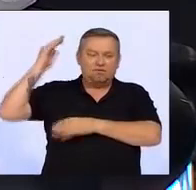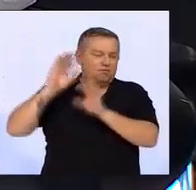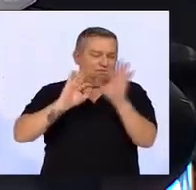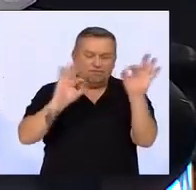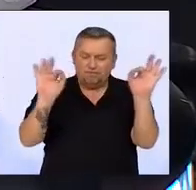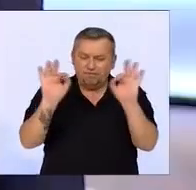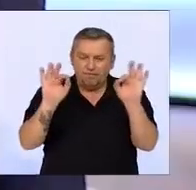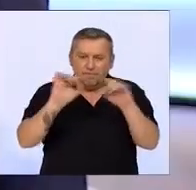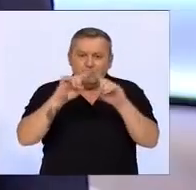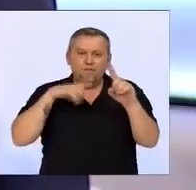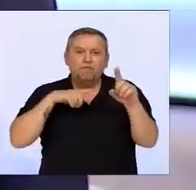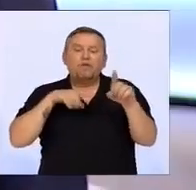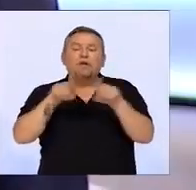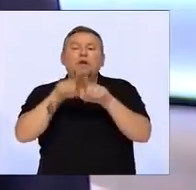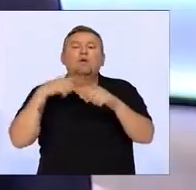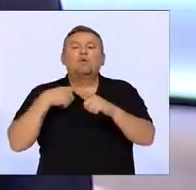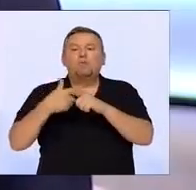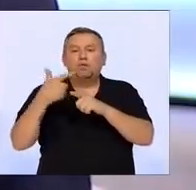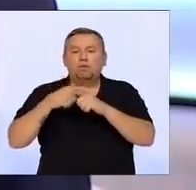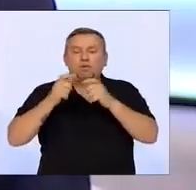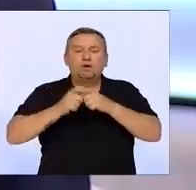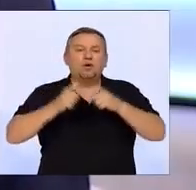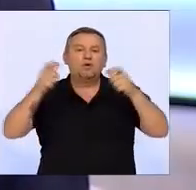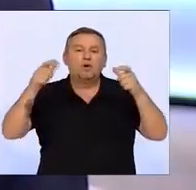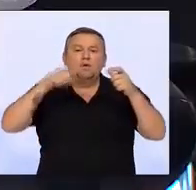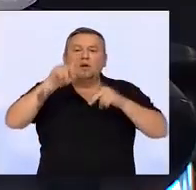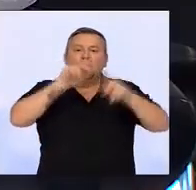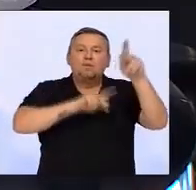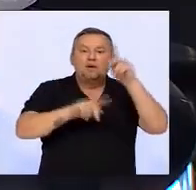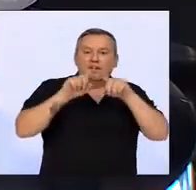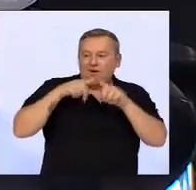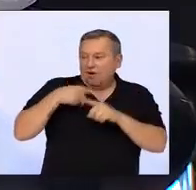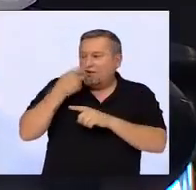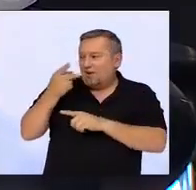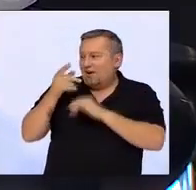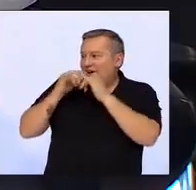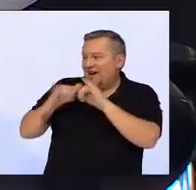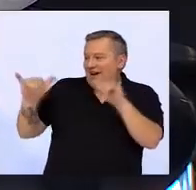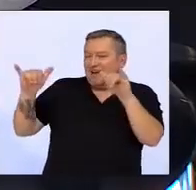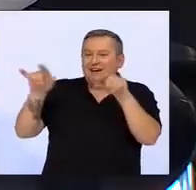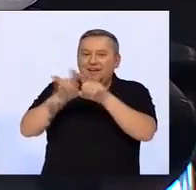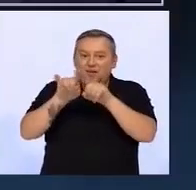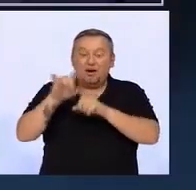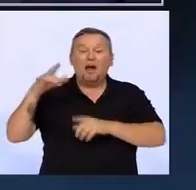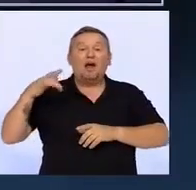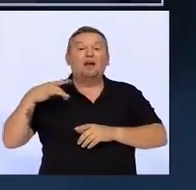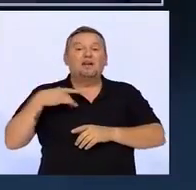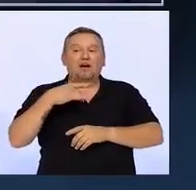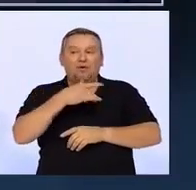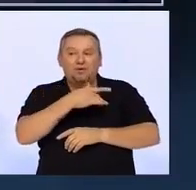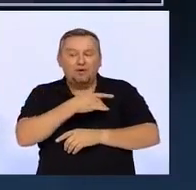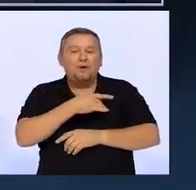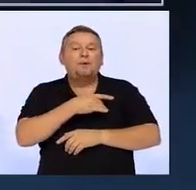um drama grande da população. Mas eu não falei do outro assunto, que era a questão da energia. Né? Que é um tema da saúde,